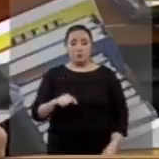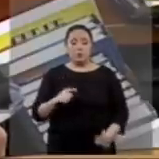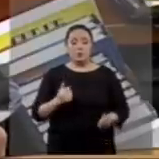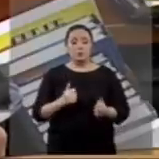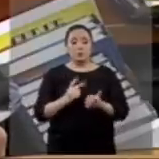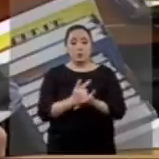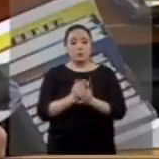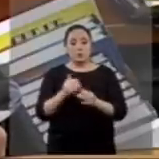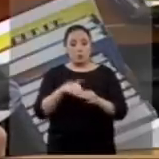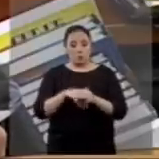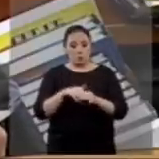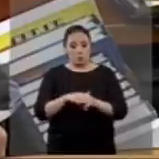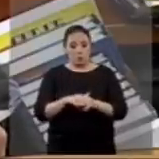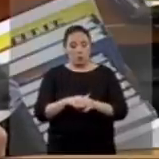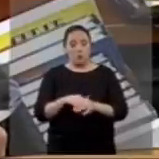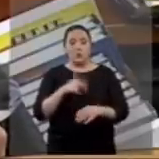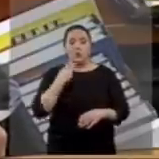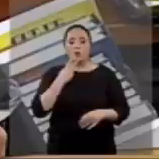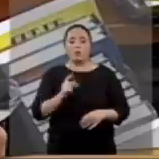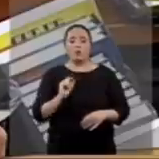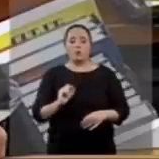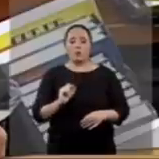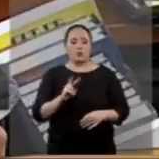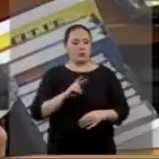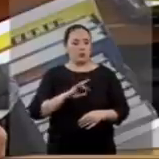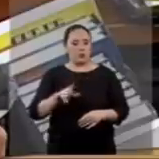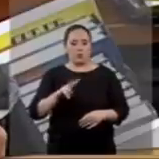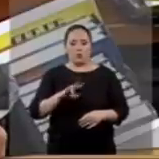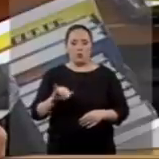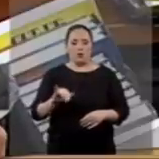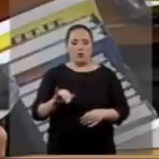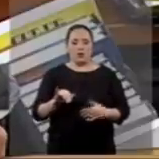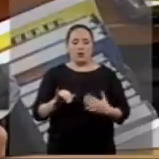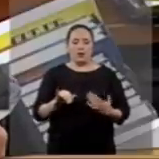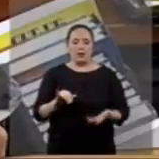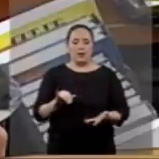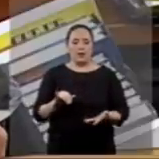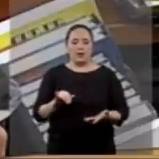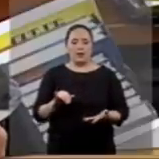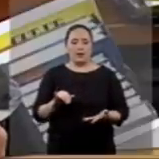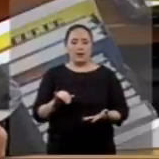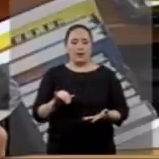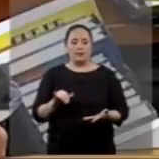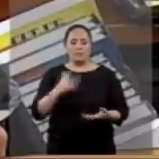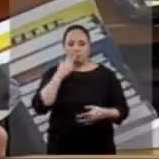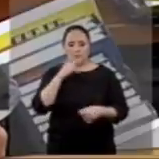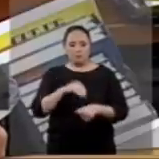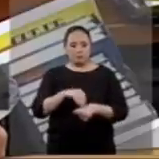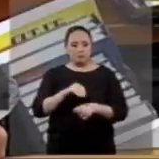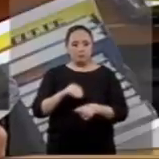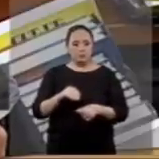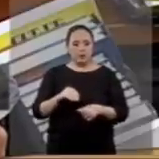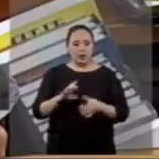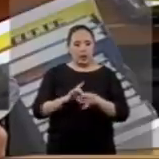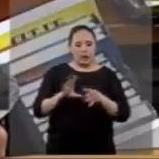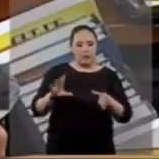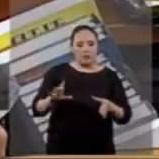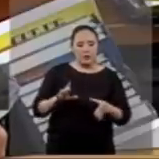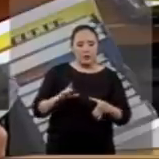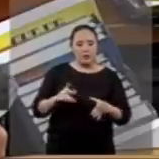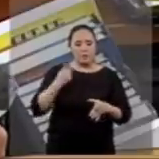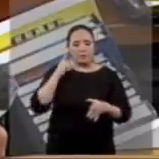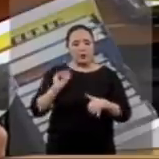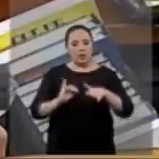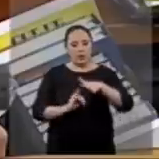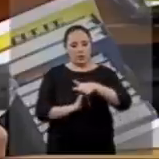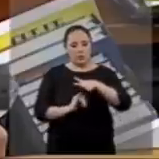julgamento, proclamou não implicar o assentado carta branca para que as entidades